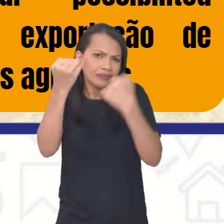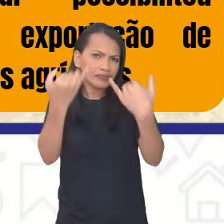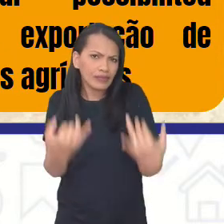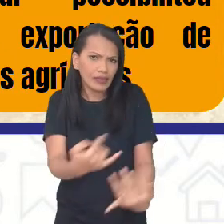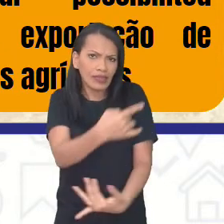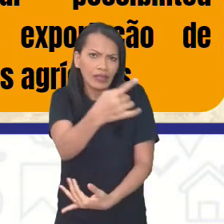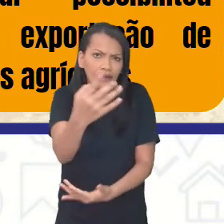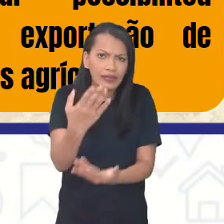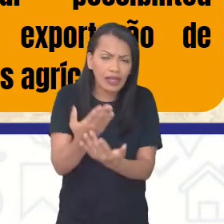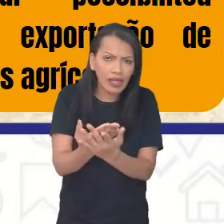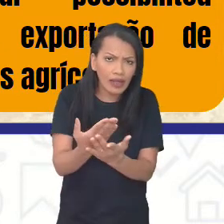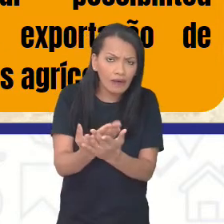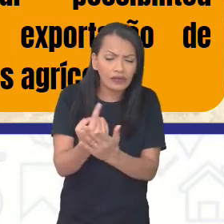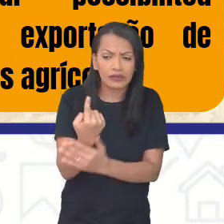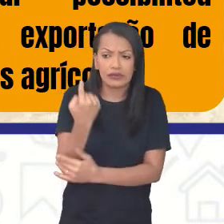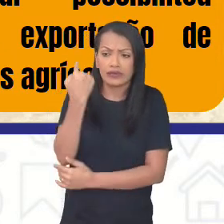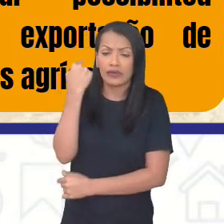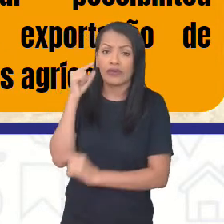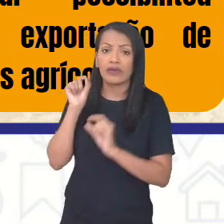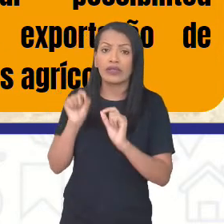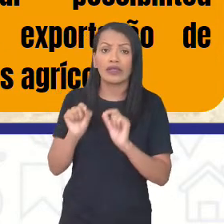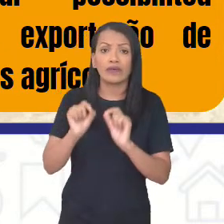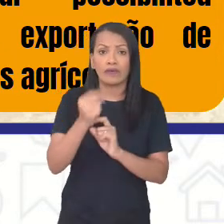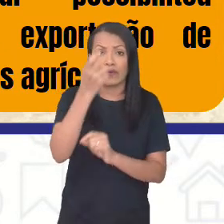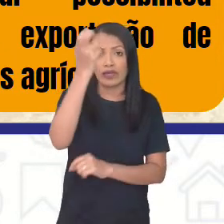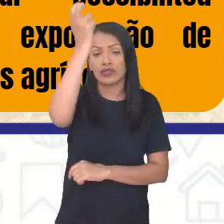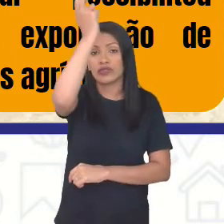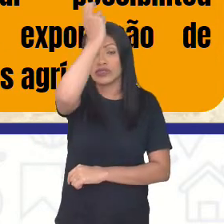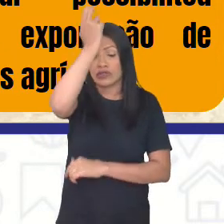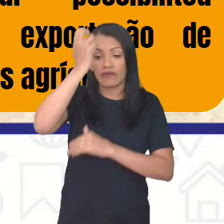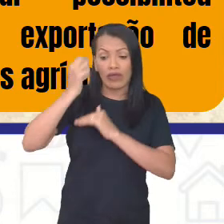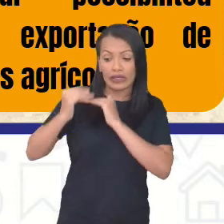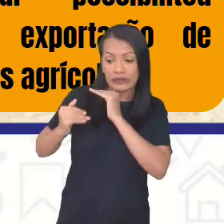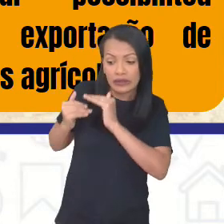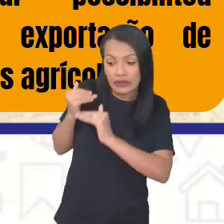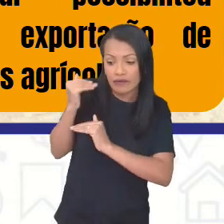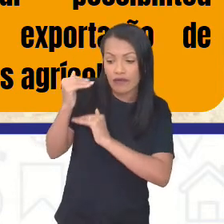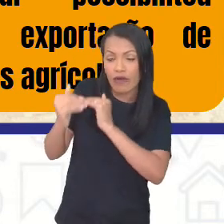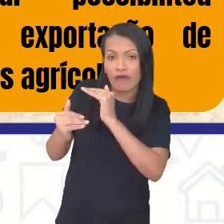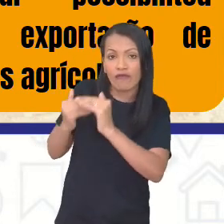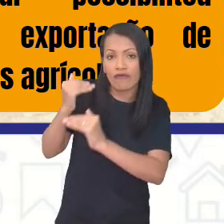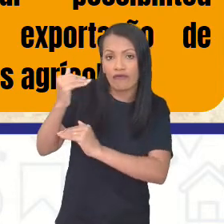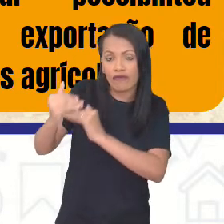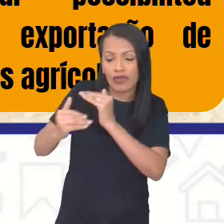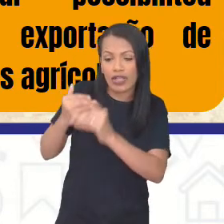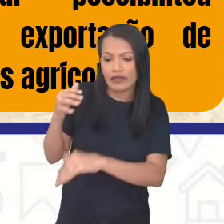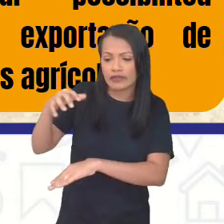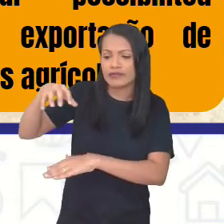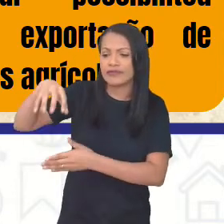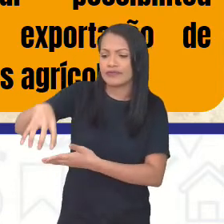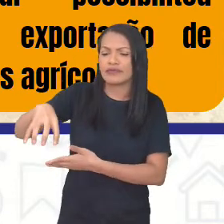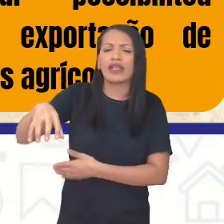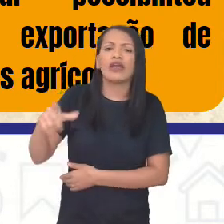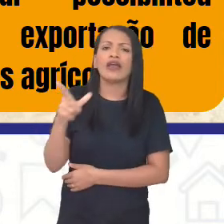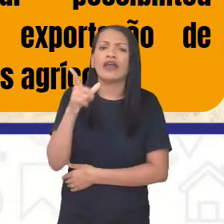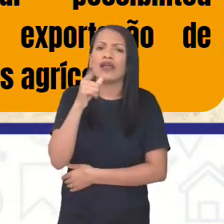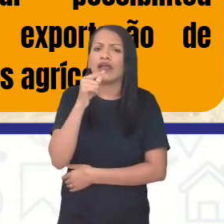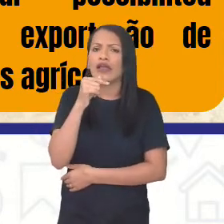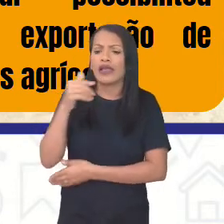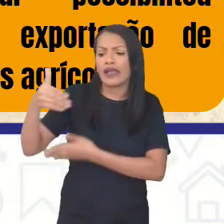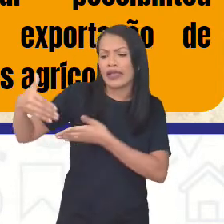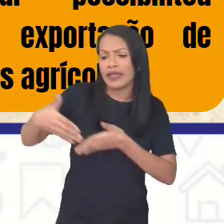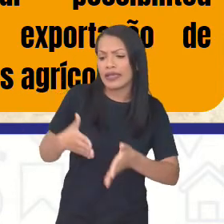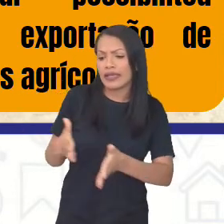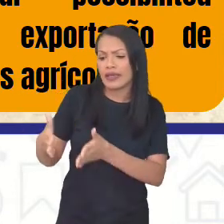nas aulas anteriores que o Egito ele vai se desenvolver ali na região do vale, né, do Rio Nilo, e